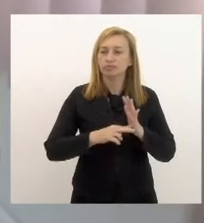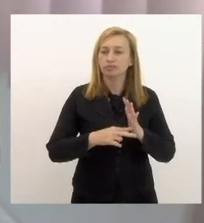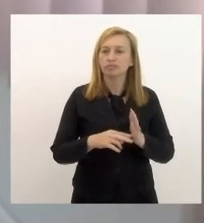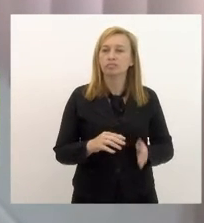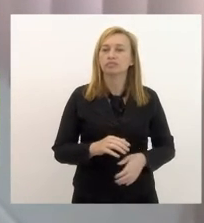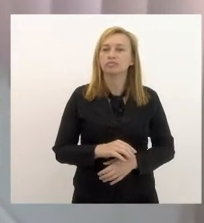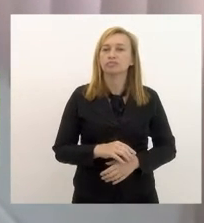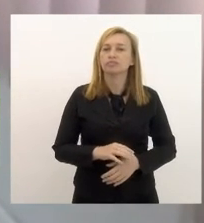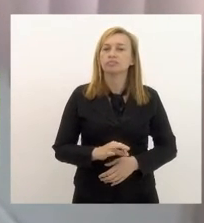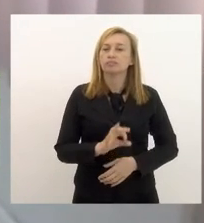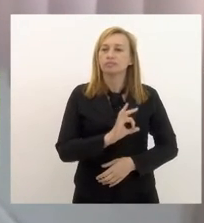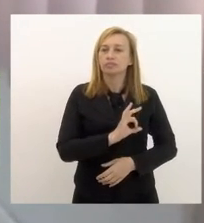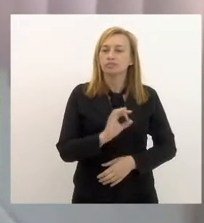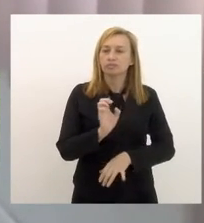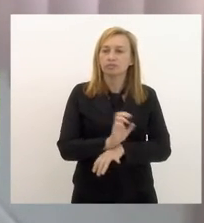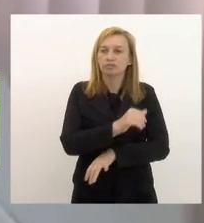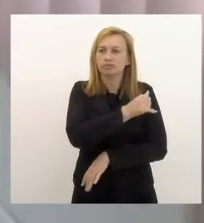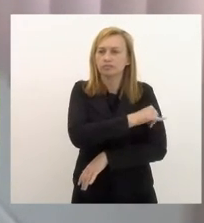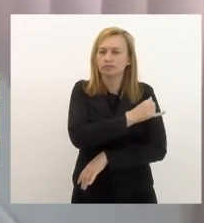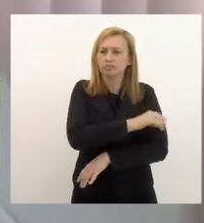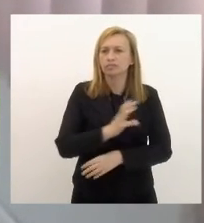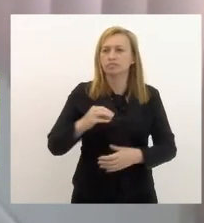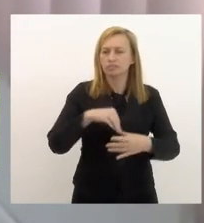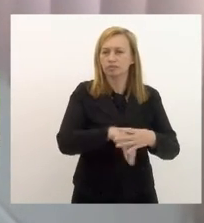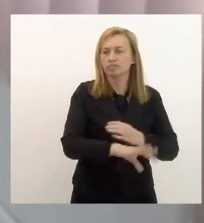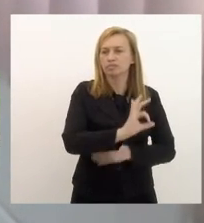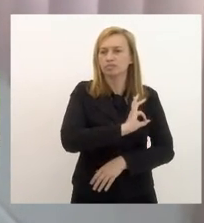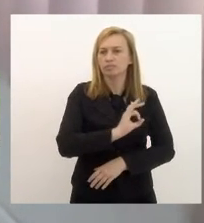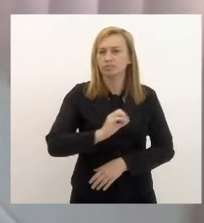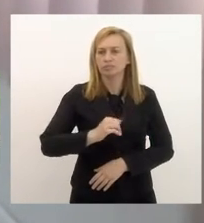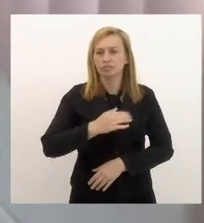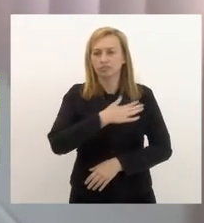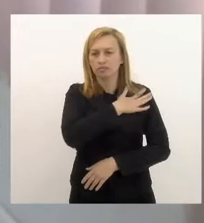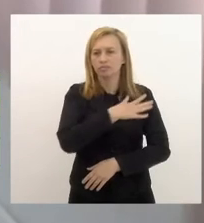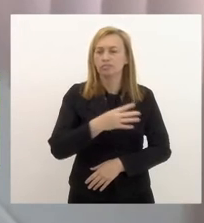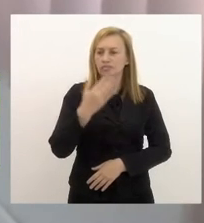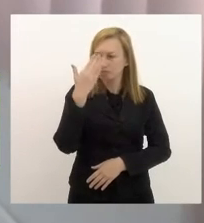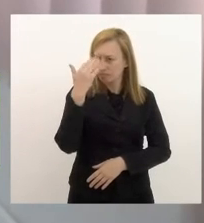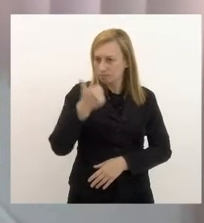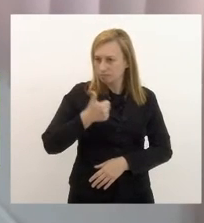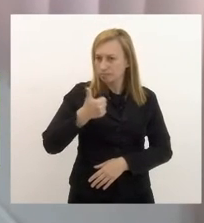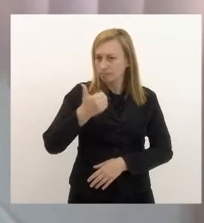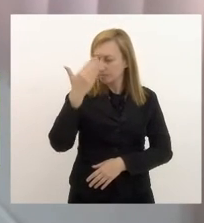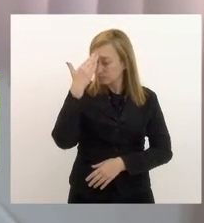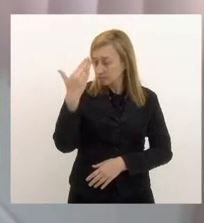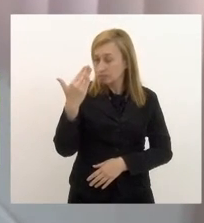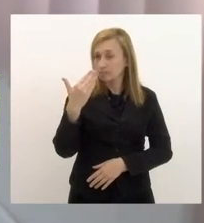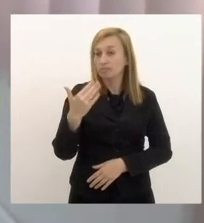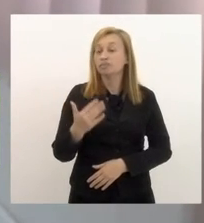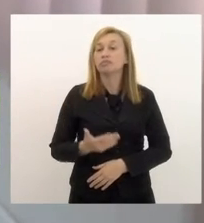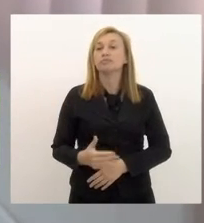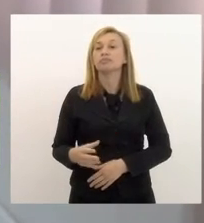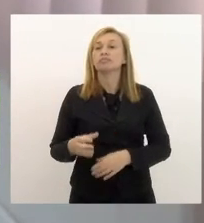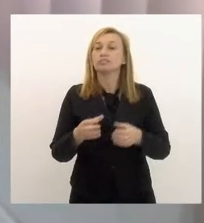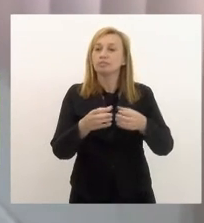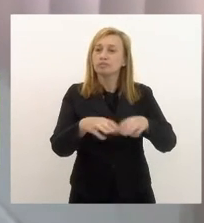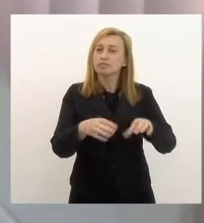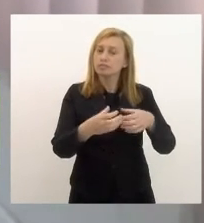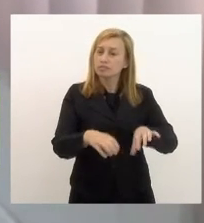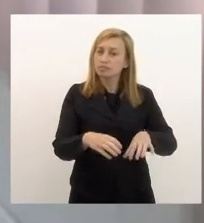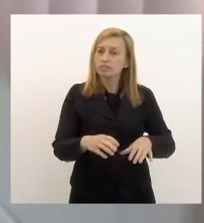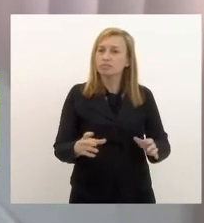peritos oficiais Estado do Rio de Janeiro foi integrante da Polícia Civil primeiramente agradecer Esse concurso